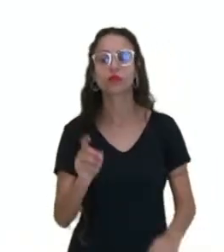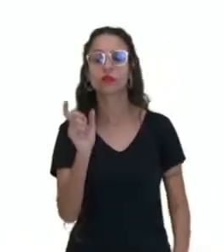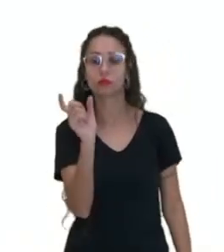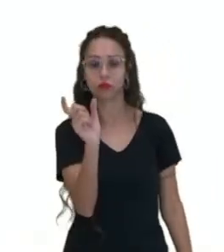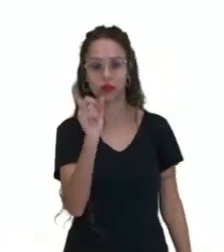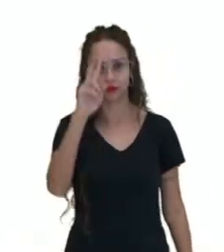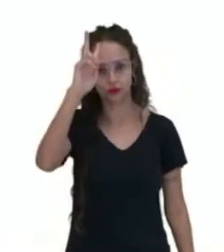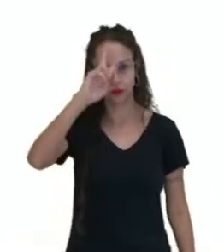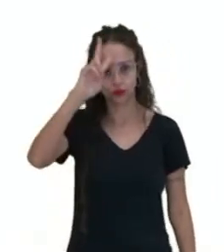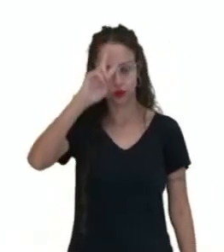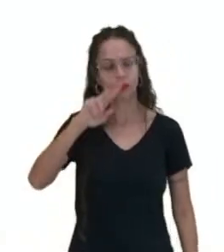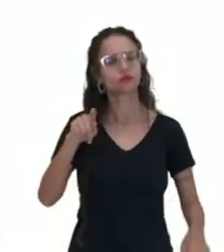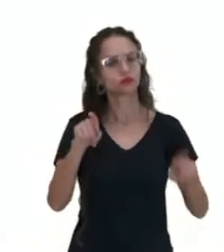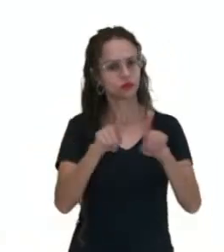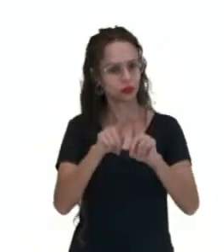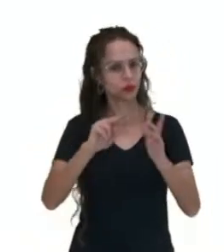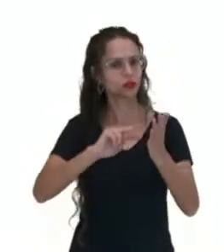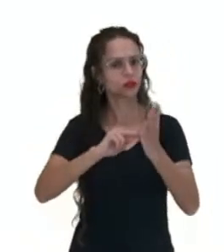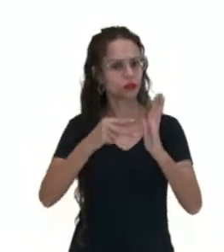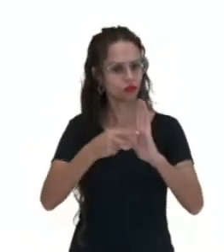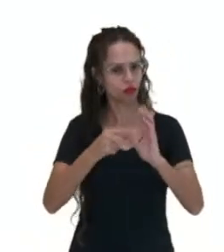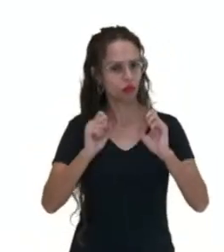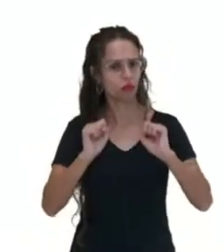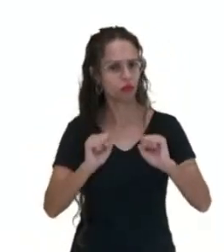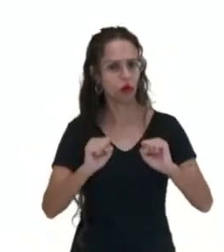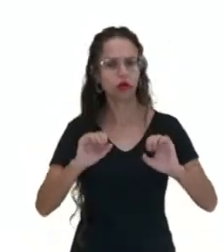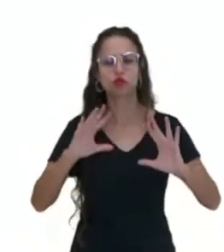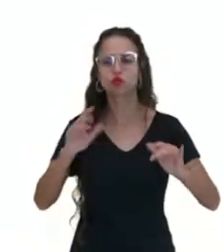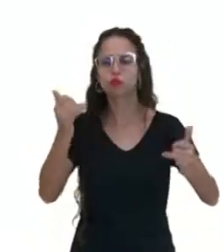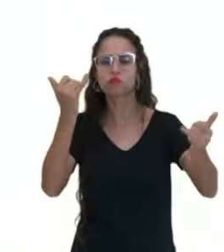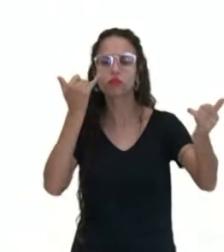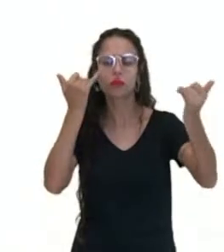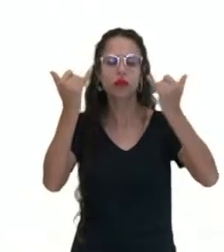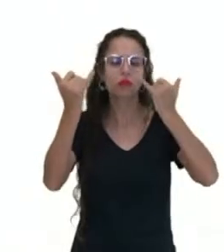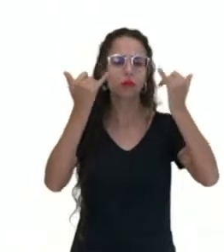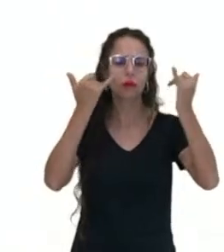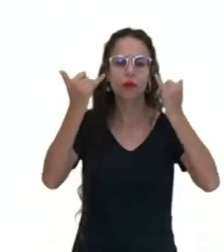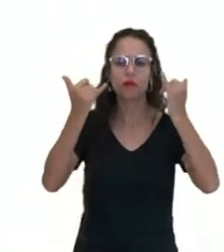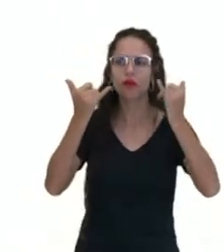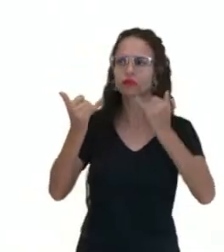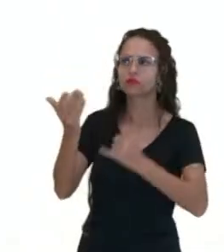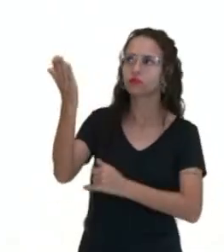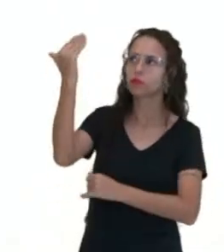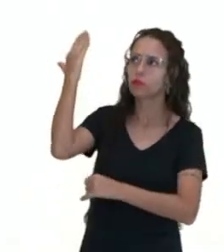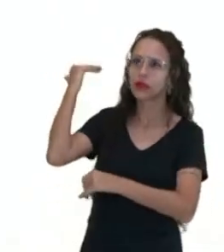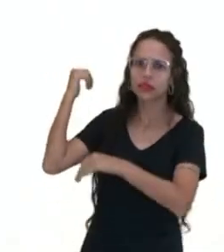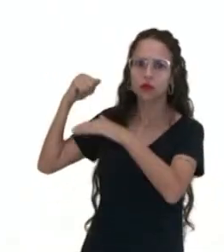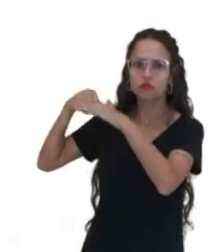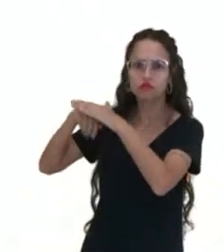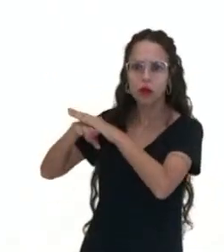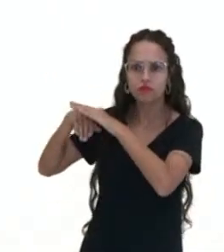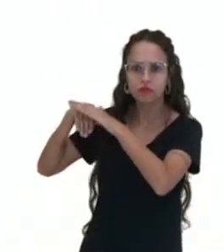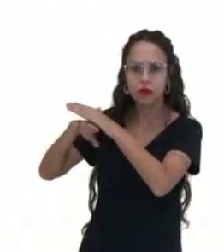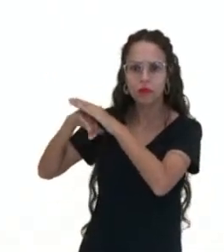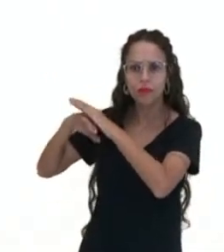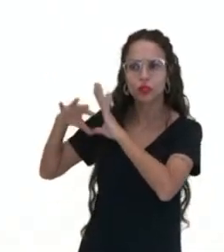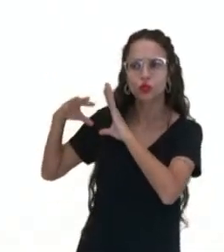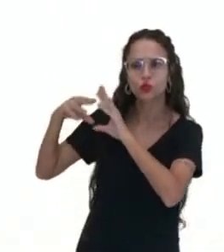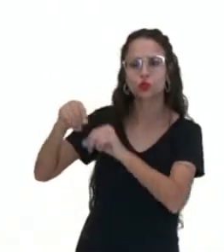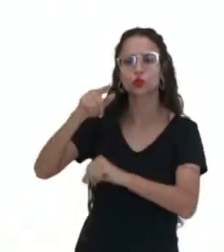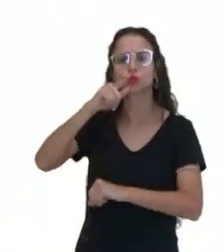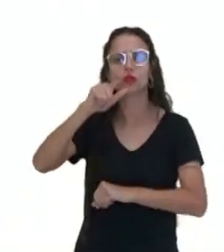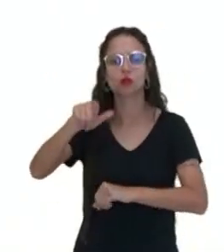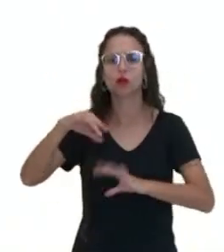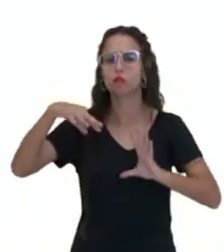história também pode significar toda a informação do passado arquivada em todas as línguas, por